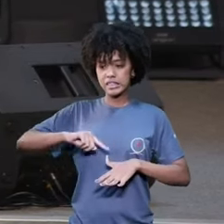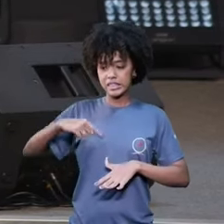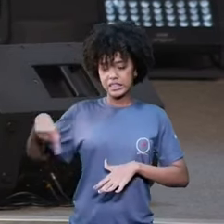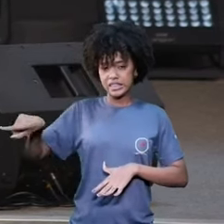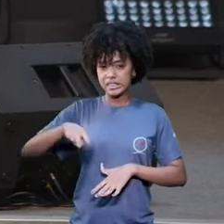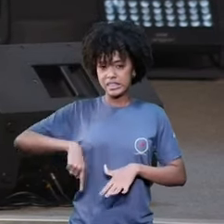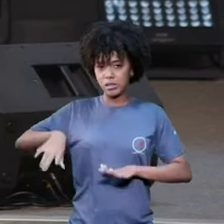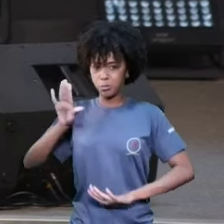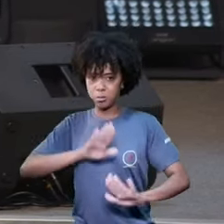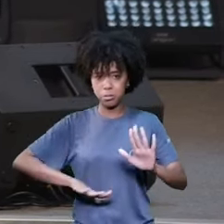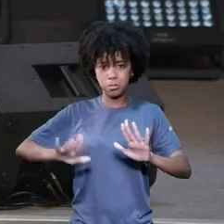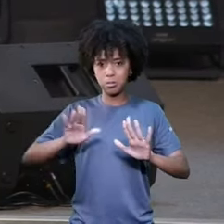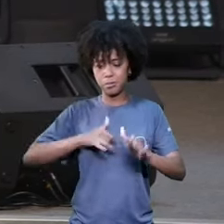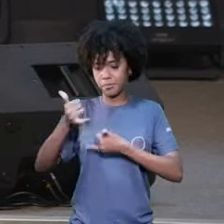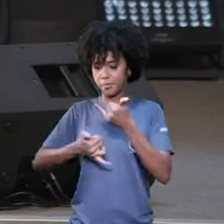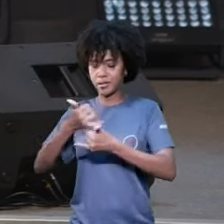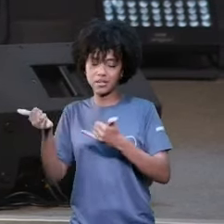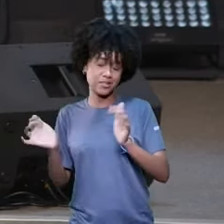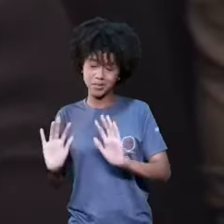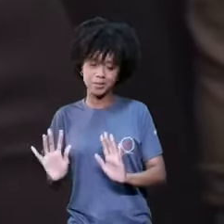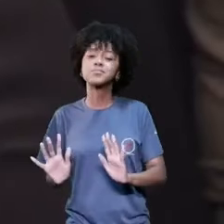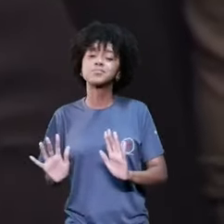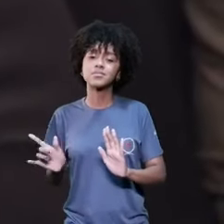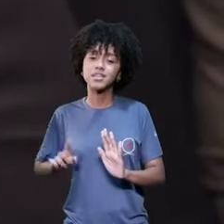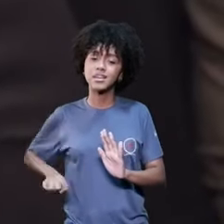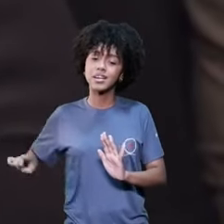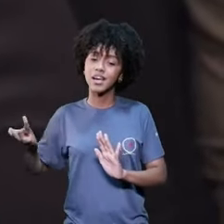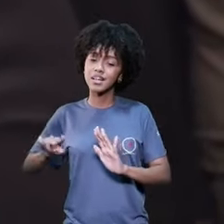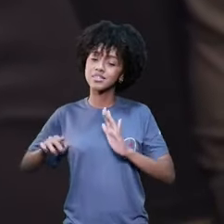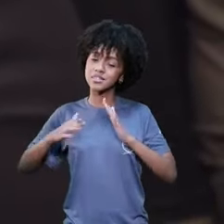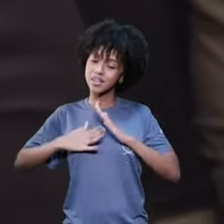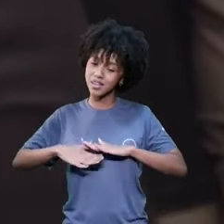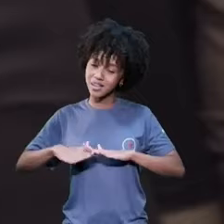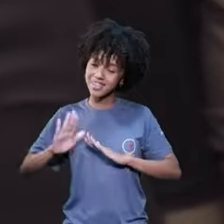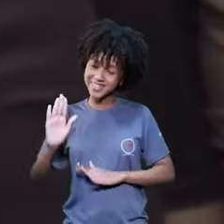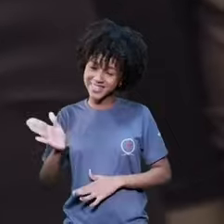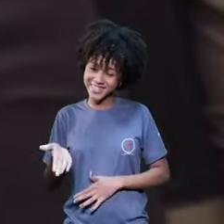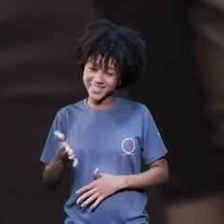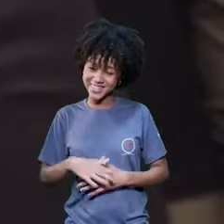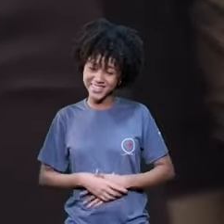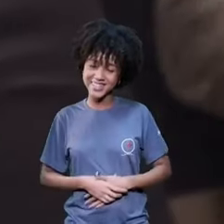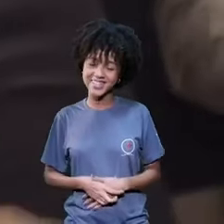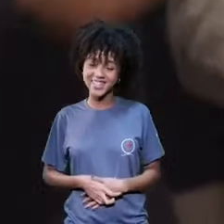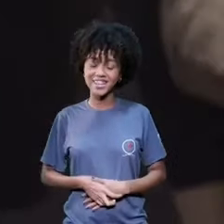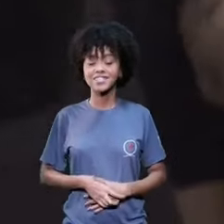não sobe mais em cima da cadeira. Agora eles estão todos calminhos, graças a Deus.